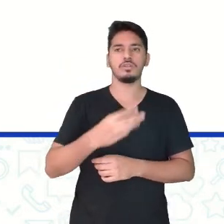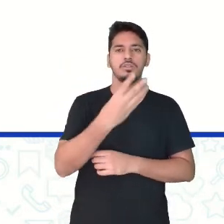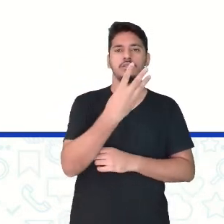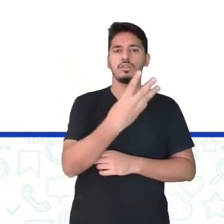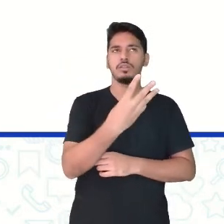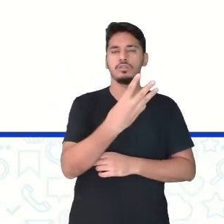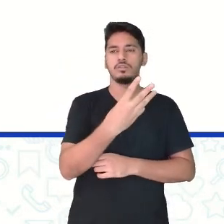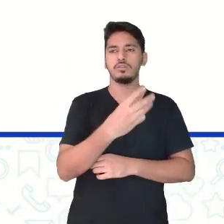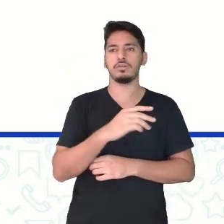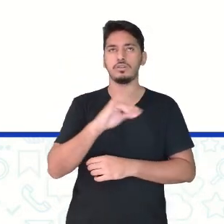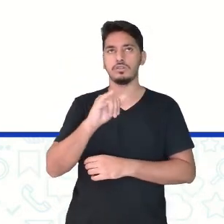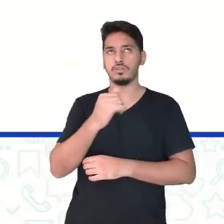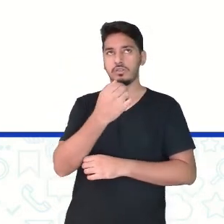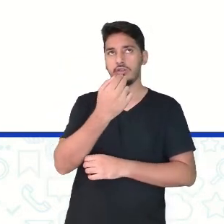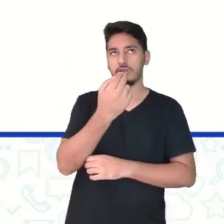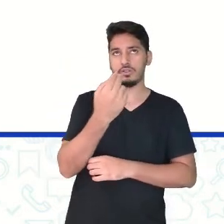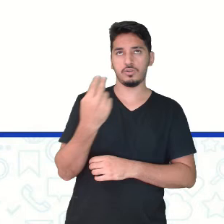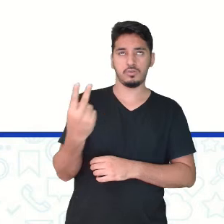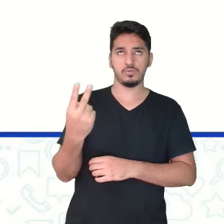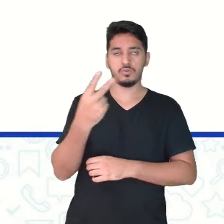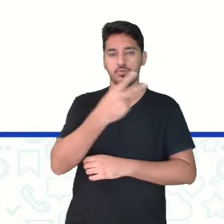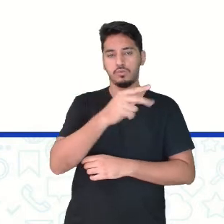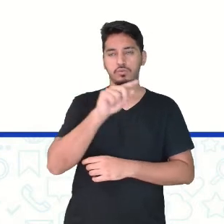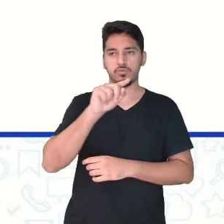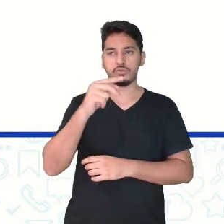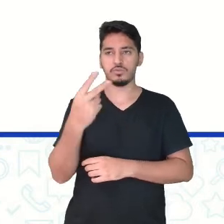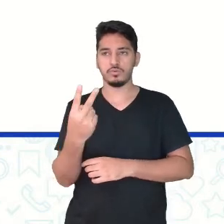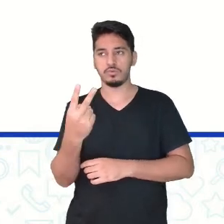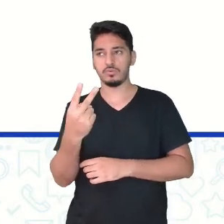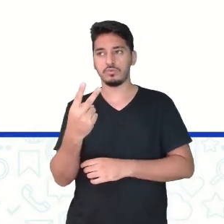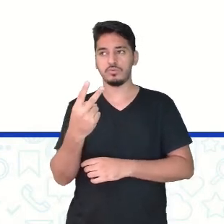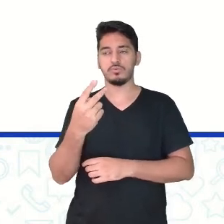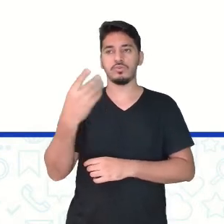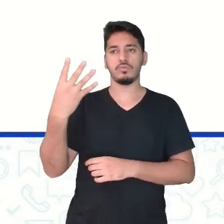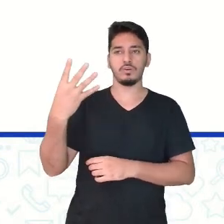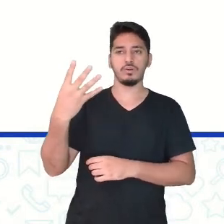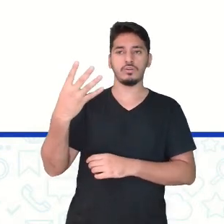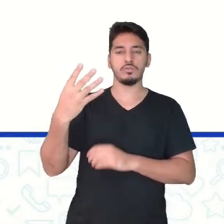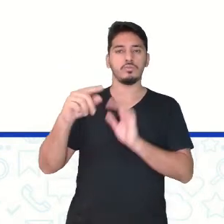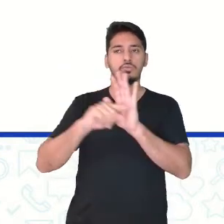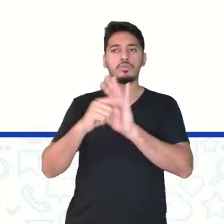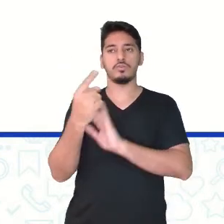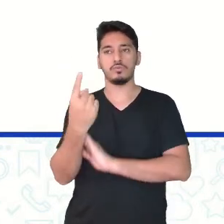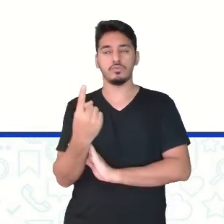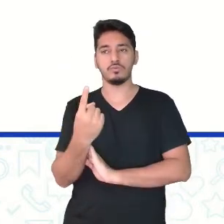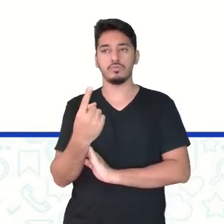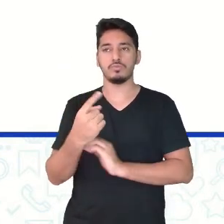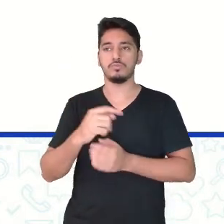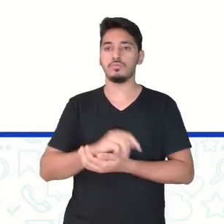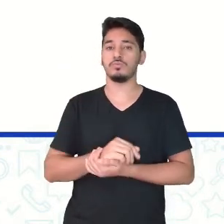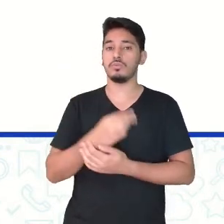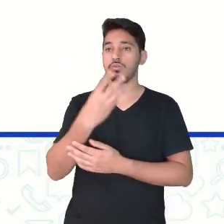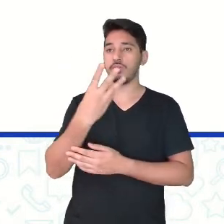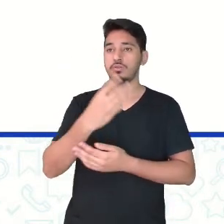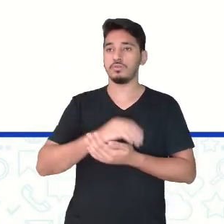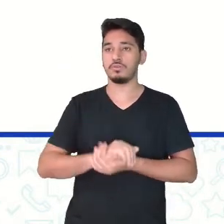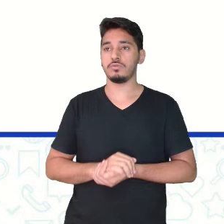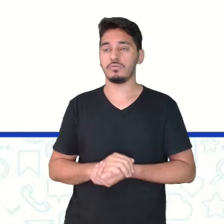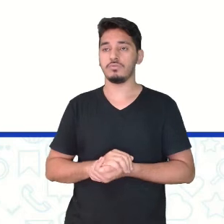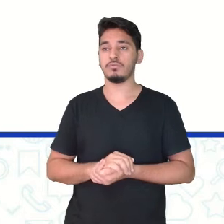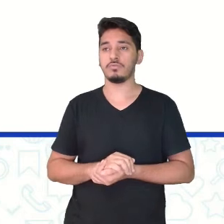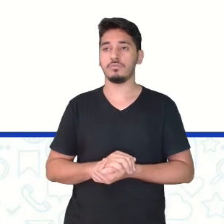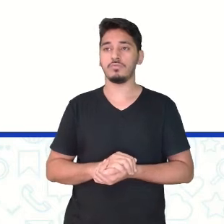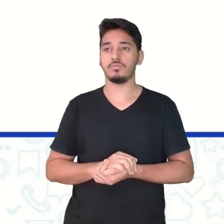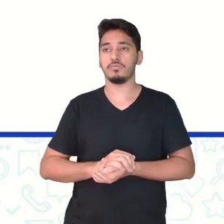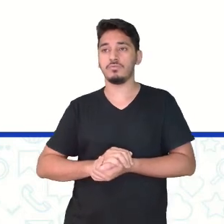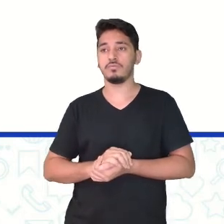quadradinhos. Se n for 2, 2 vezes 2, 4, 4 menos 1, 3. Então, bate, ó. Então, vamos fazer uma por uma para a gente analisar, ó.